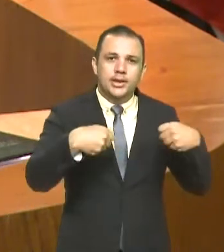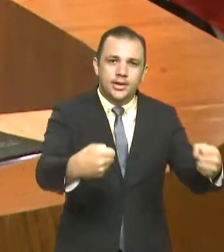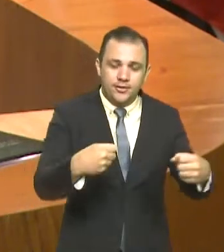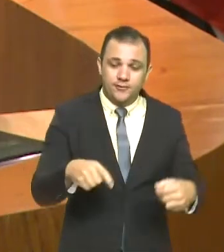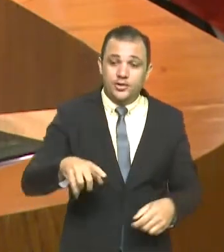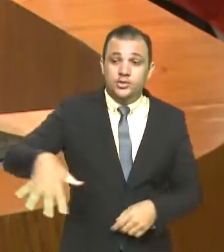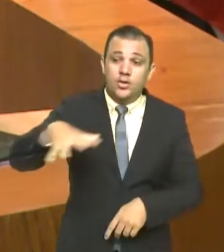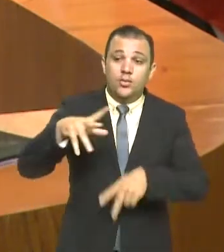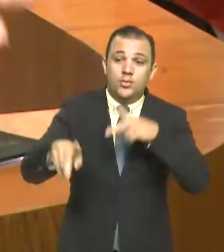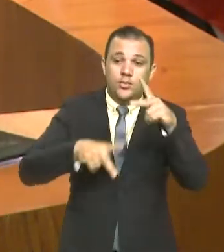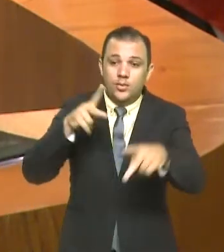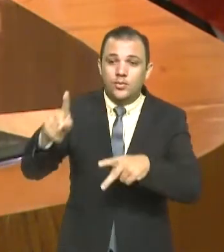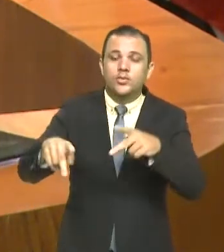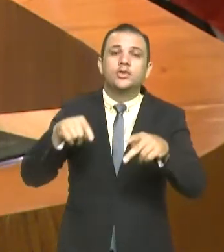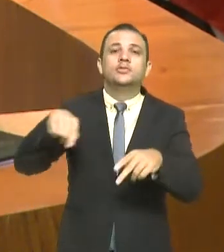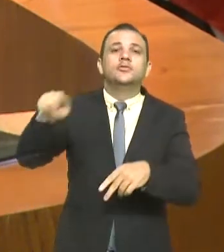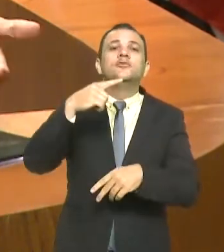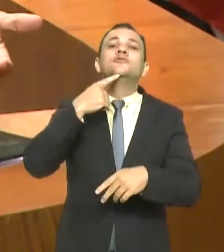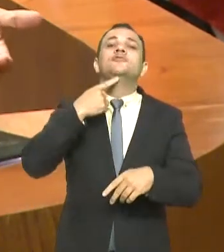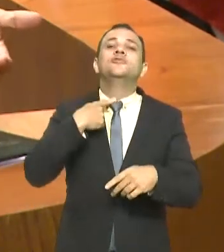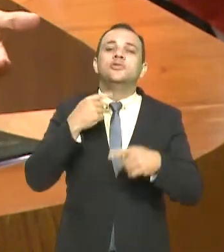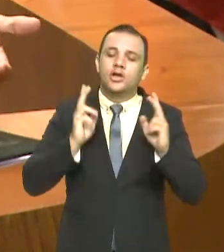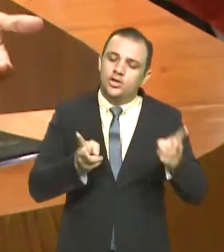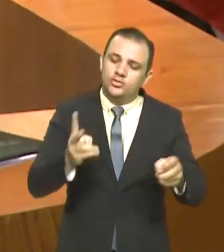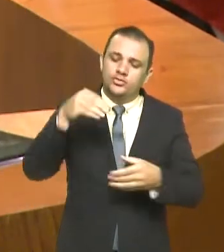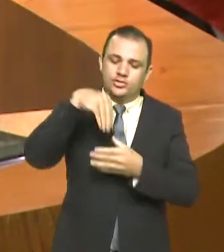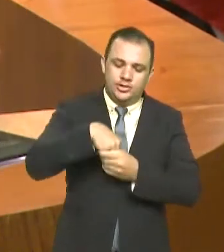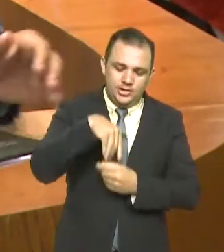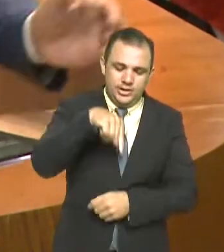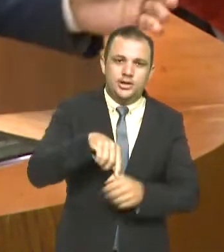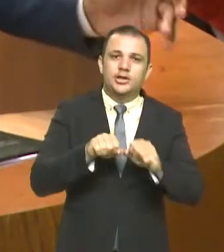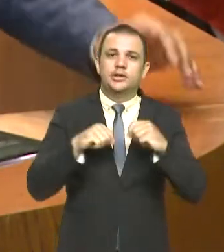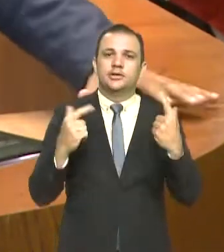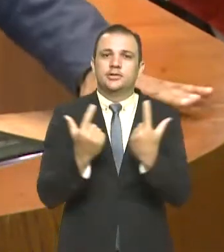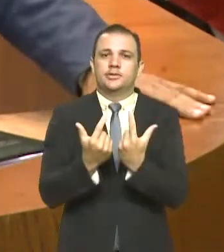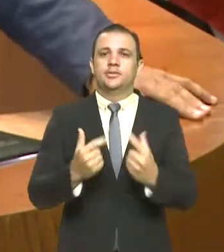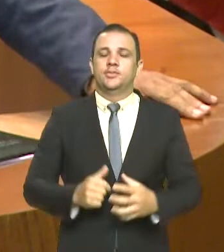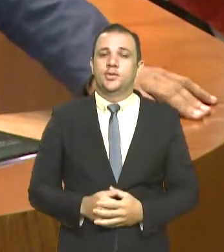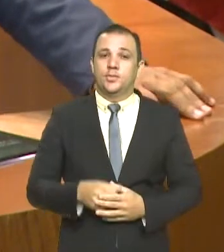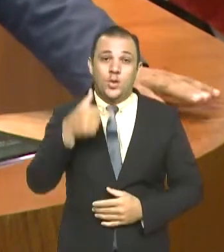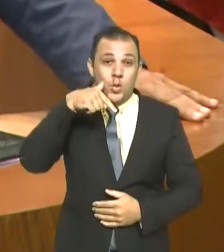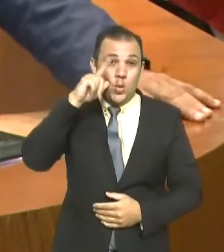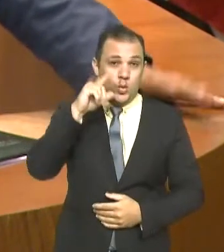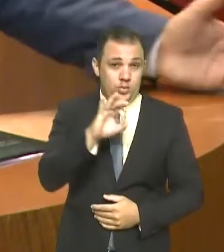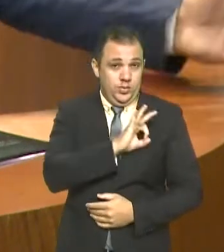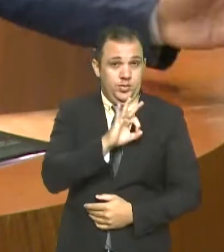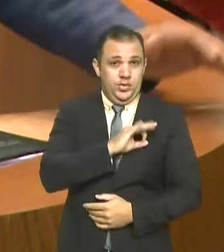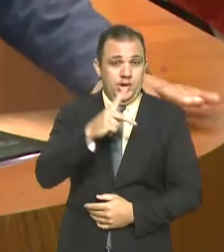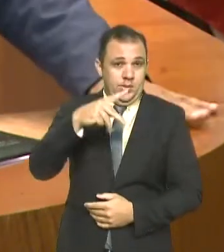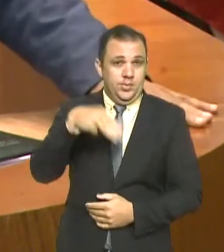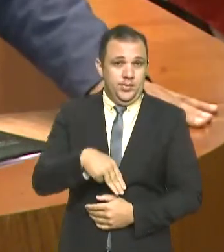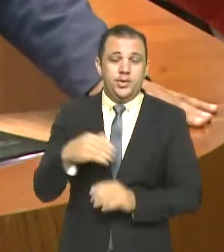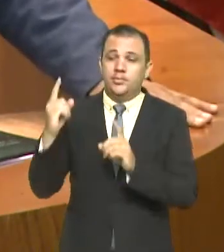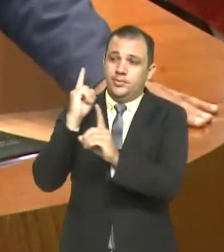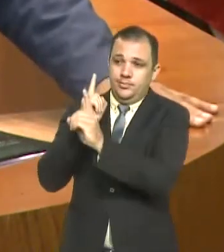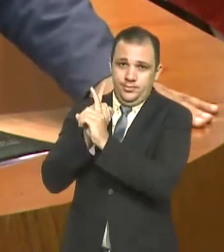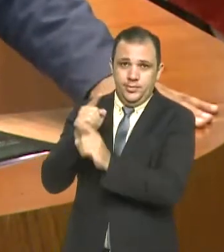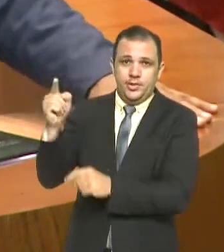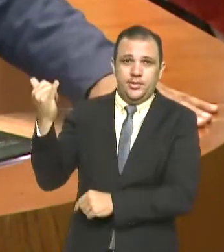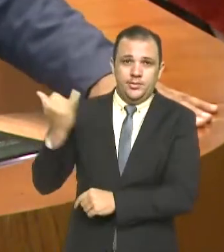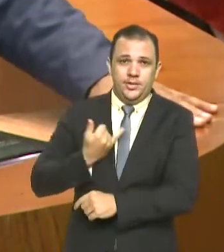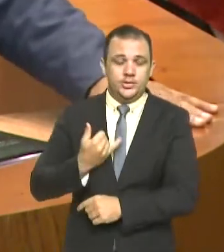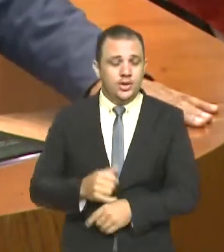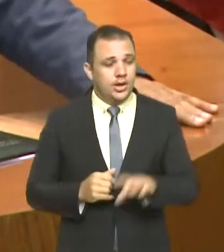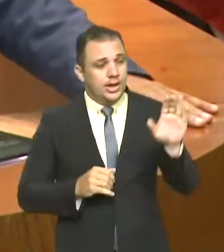na Assembleia. A voz do povo vai continuar. Ontem um policial militar me encontrou e disse: deputado Wellington, graças